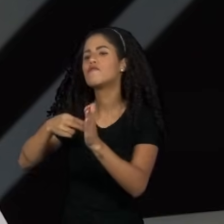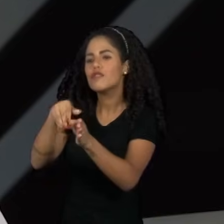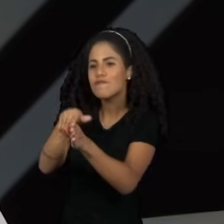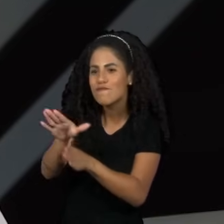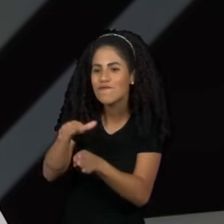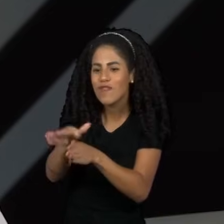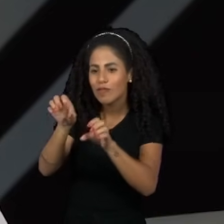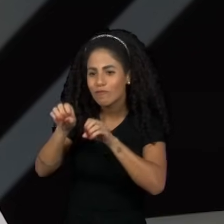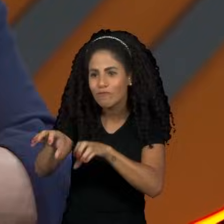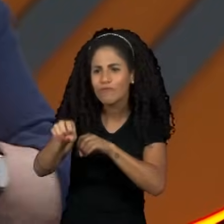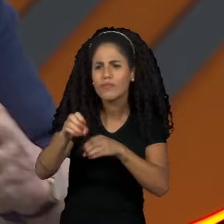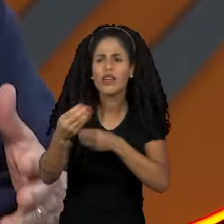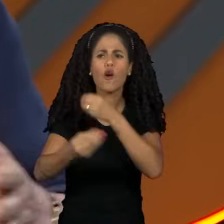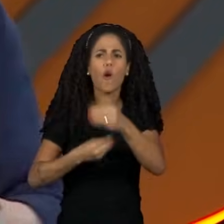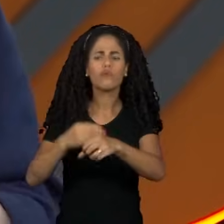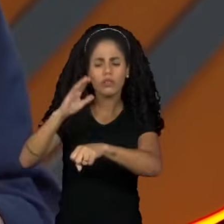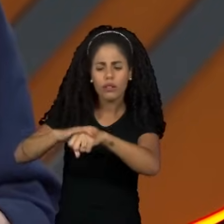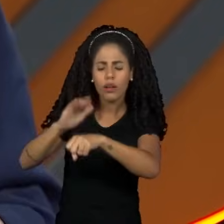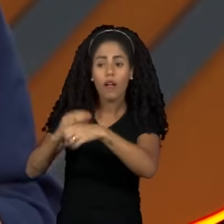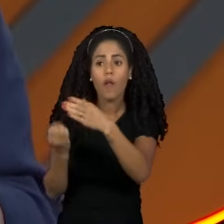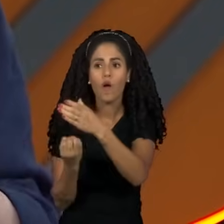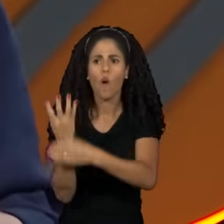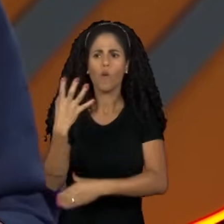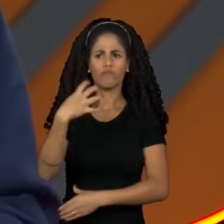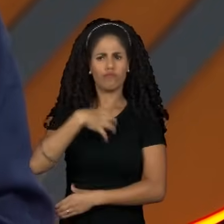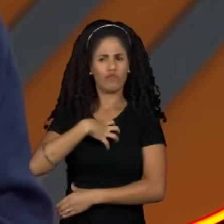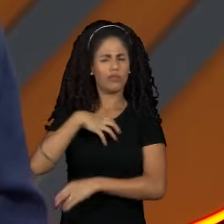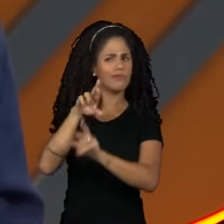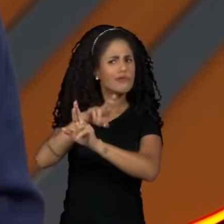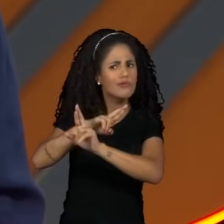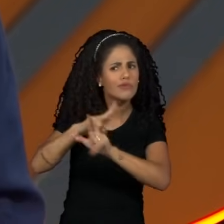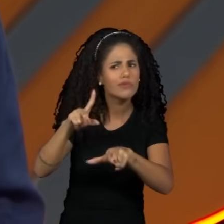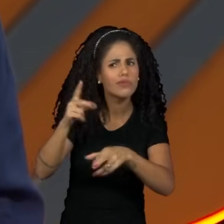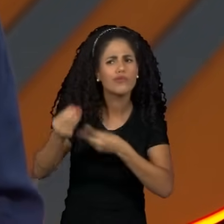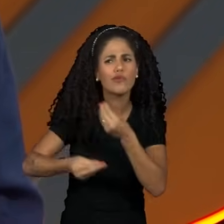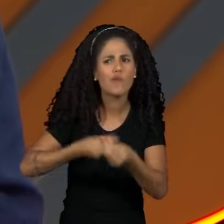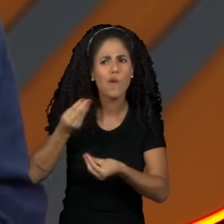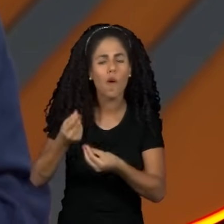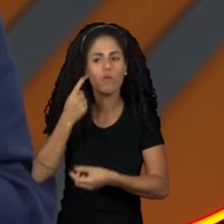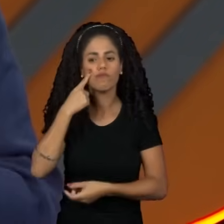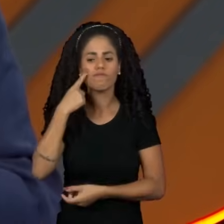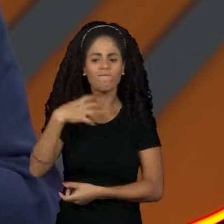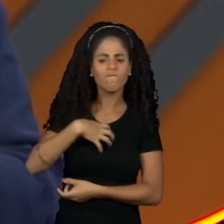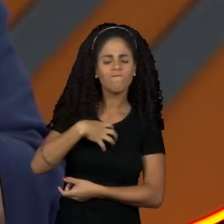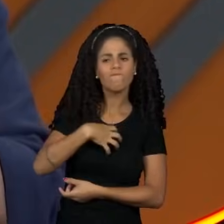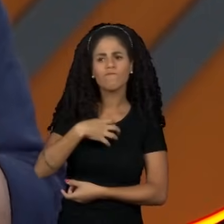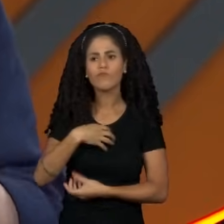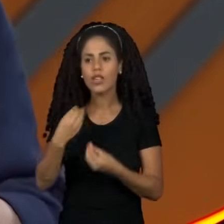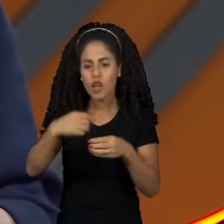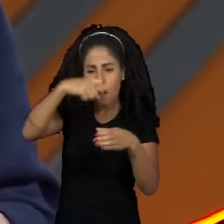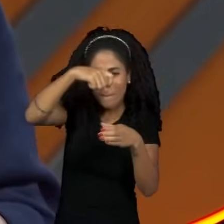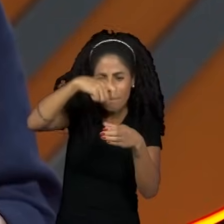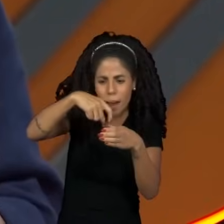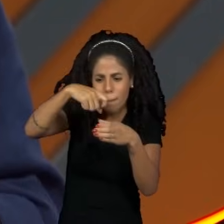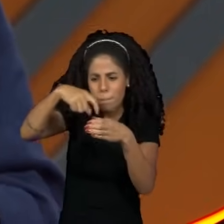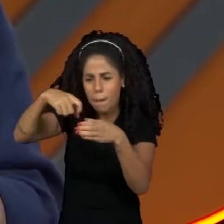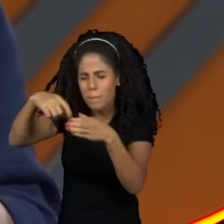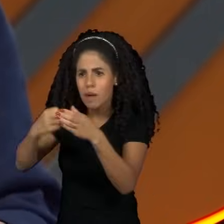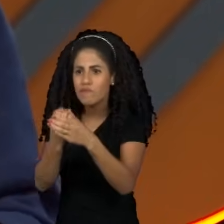na verdade, desenvolveu um modelo um pouco diferente, que é o da